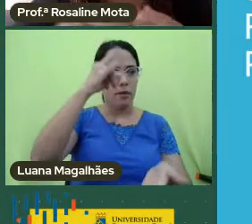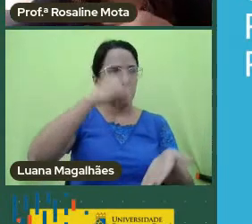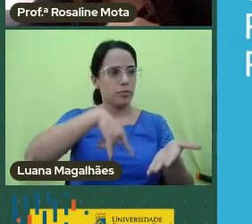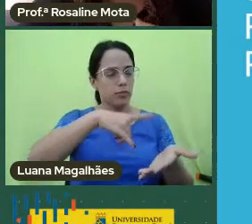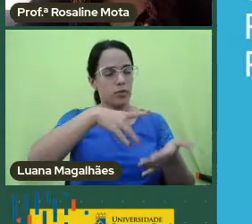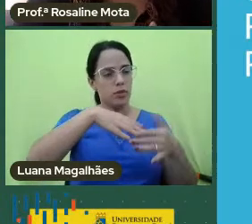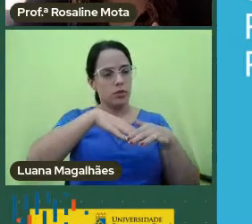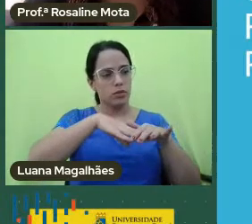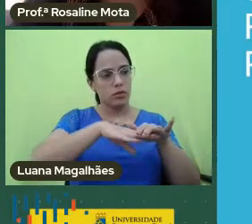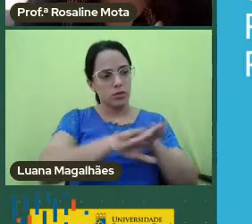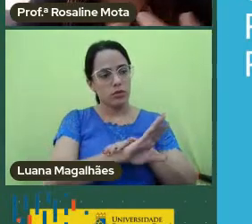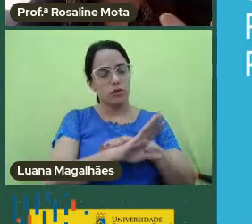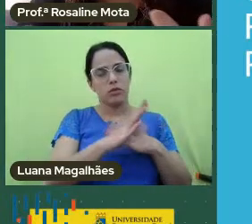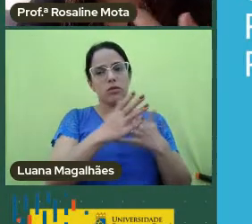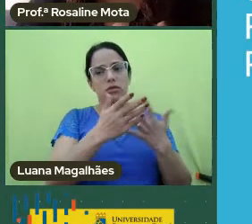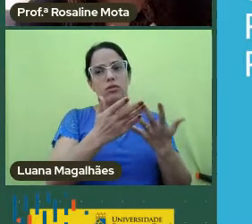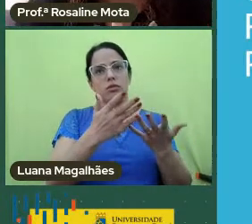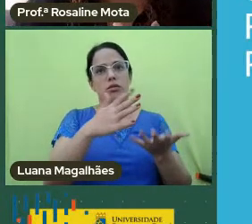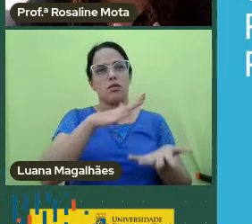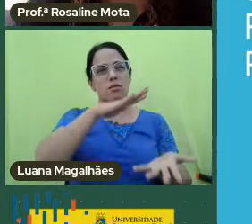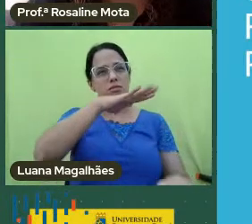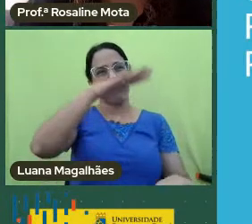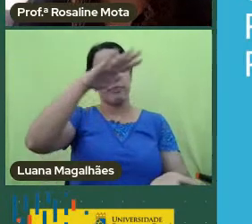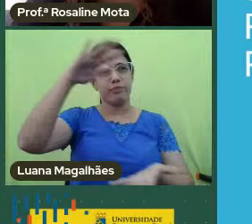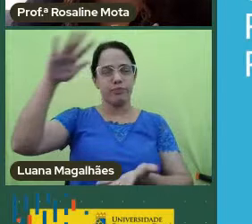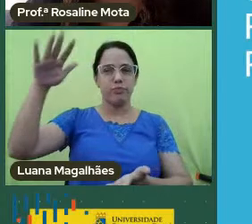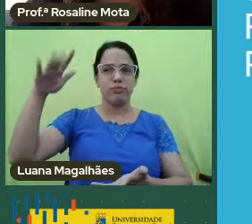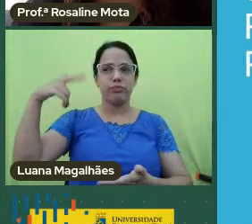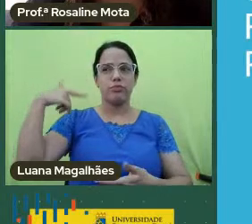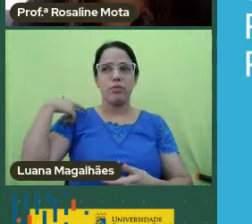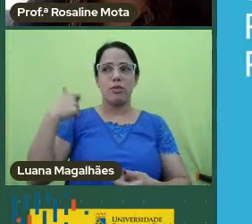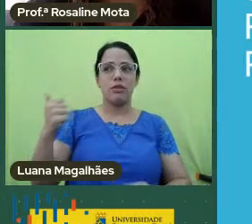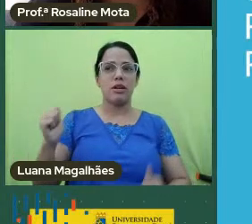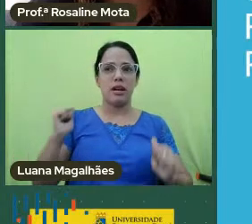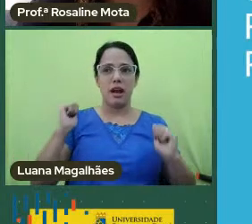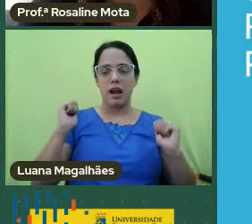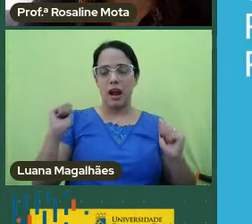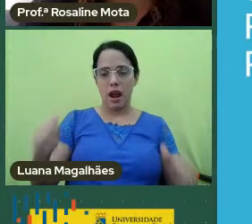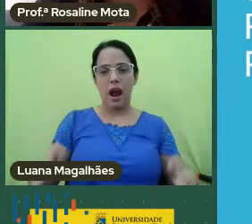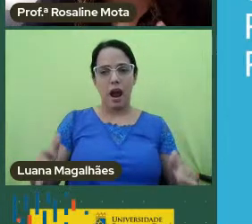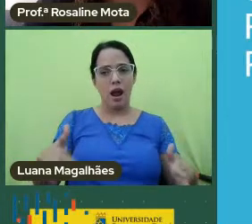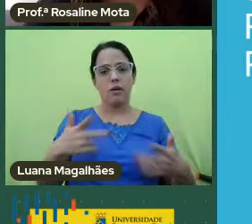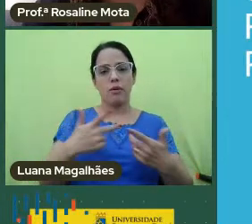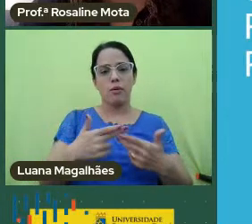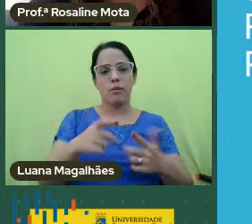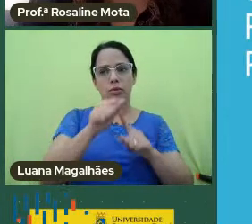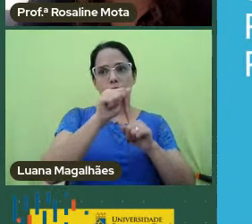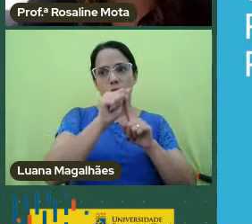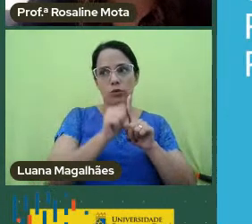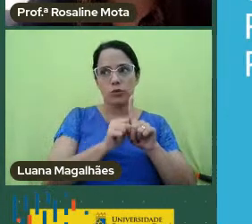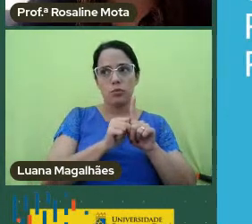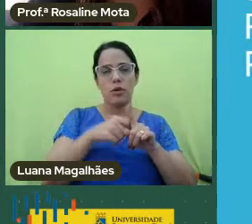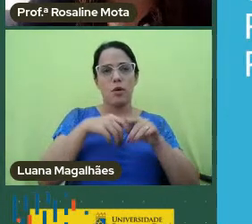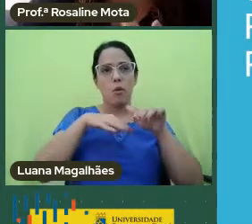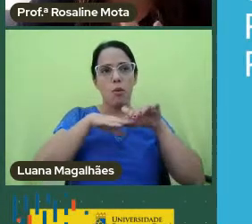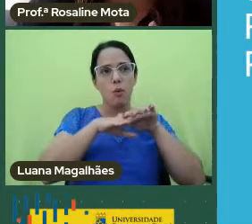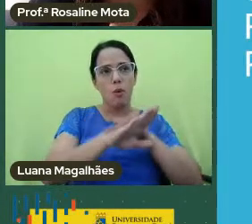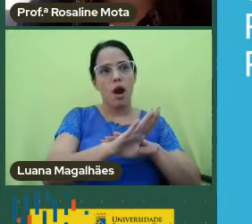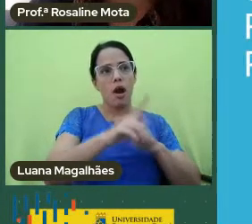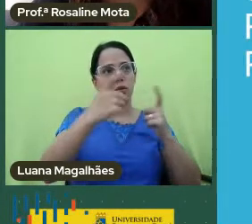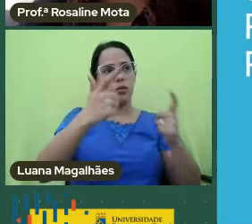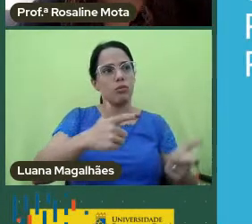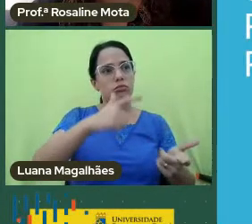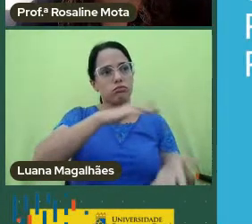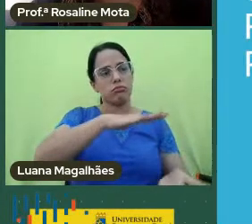fica ocupando galpões que me dá um custo elevadíssimo todo mês, que eu, se eu